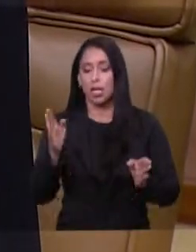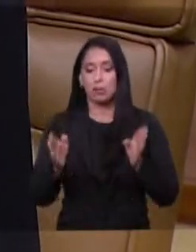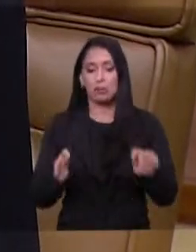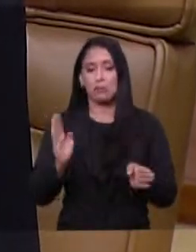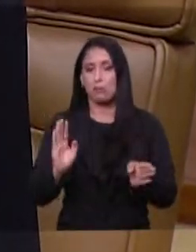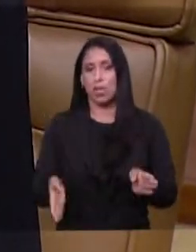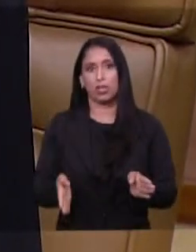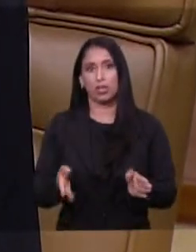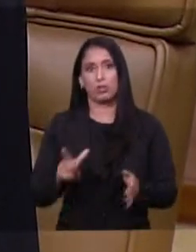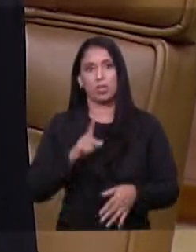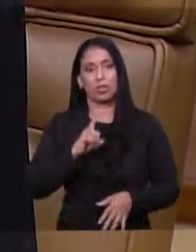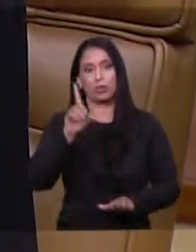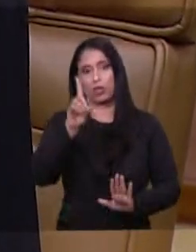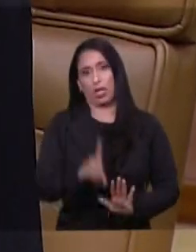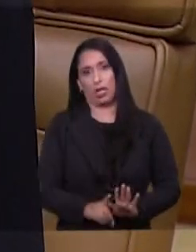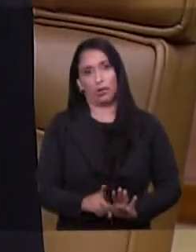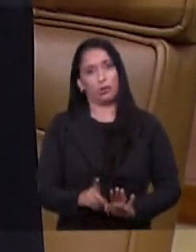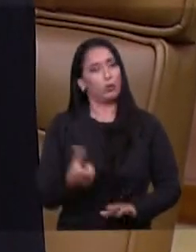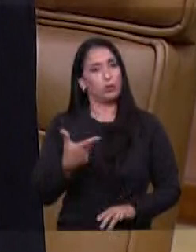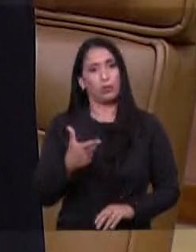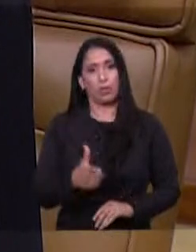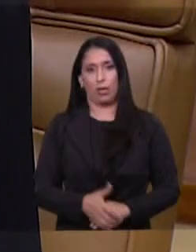direito.